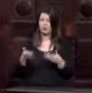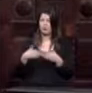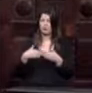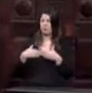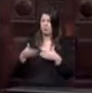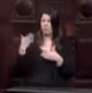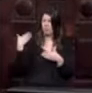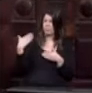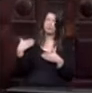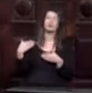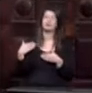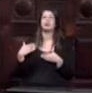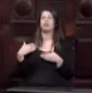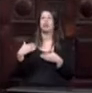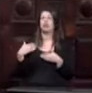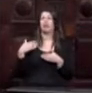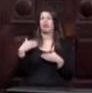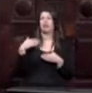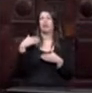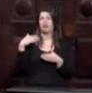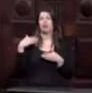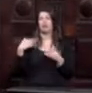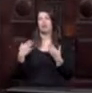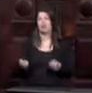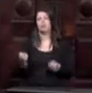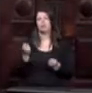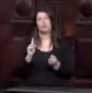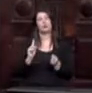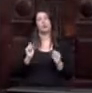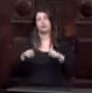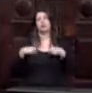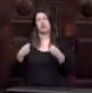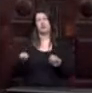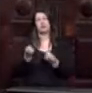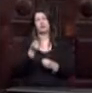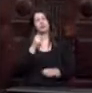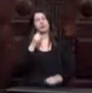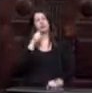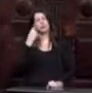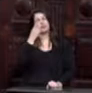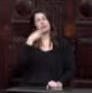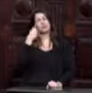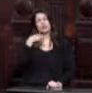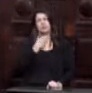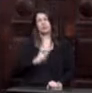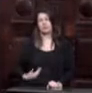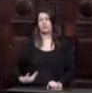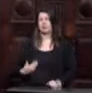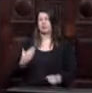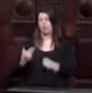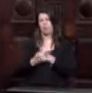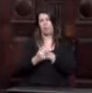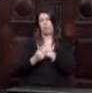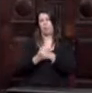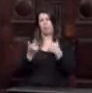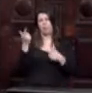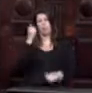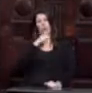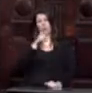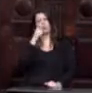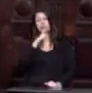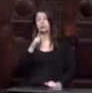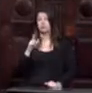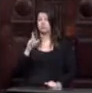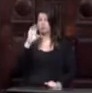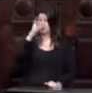pouco tempo atrás, não permite que a Defensoria Pública cumpra o seu papel. O líder do governo disse no Colégio de